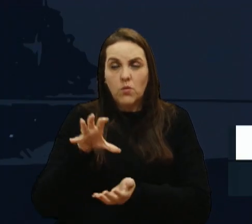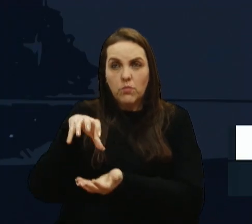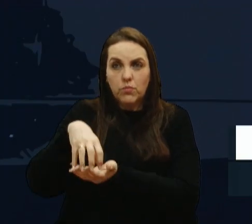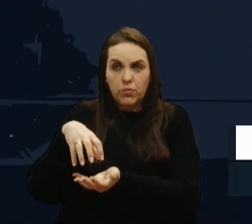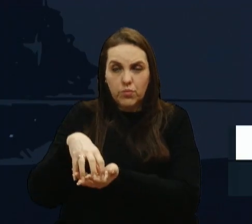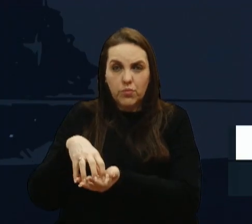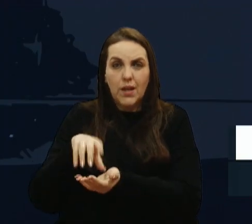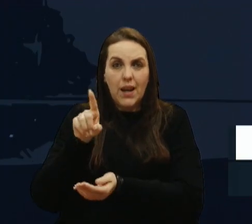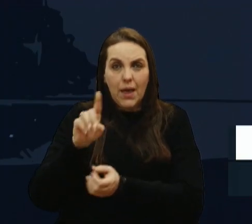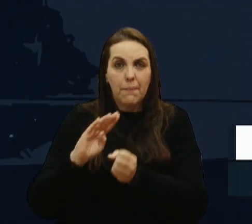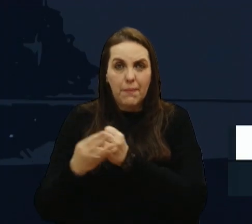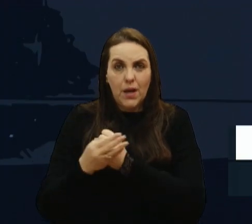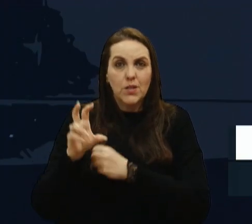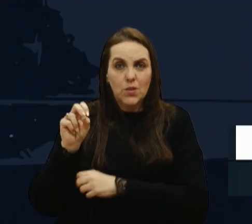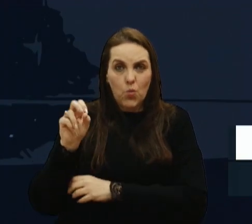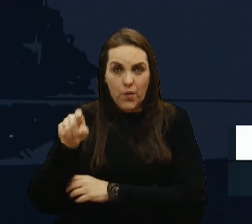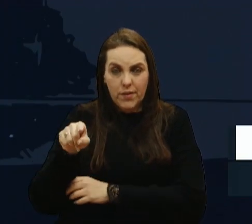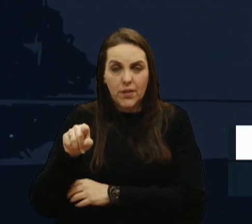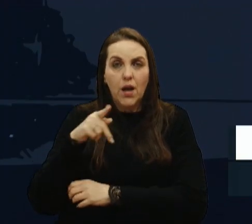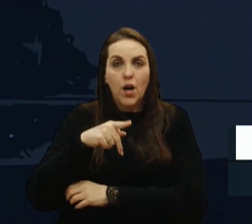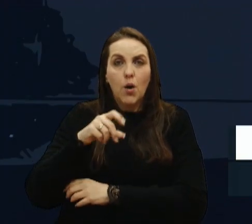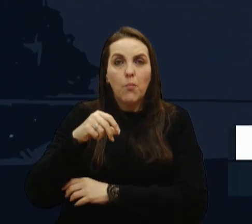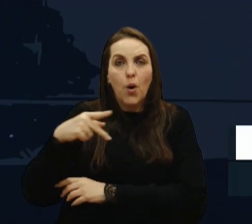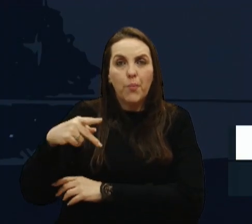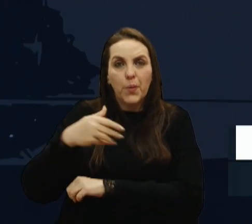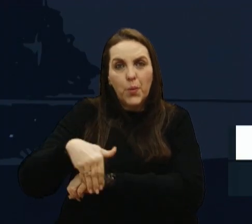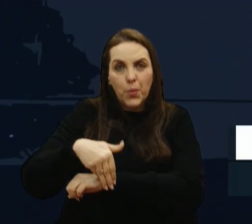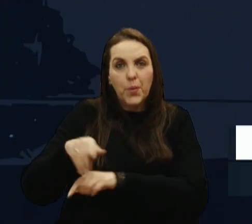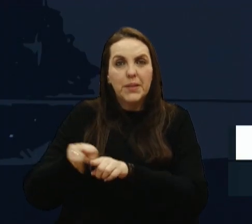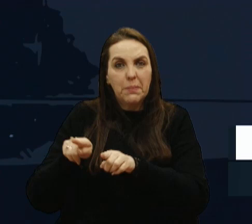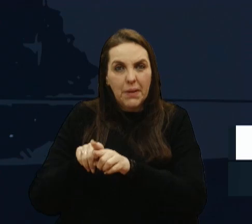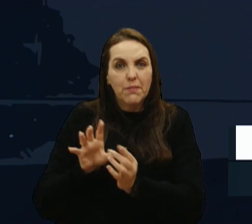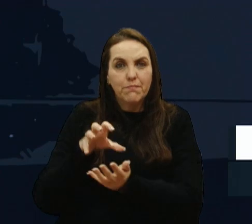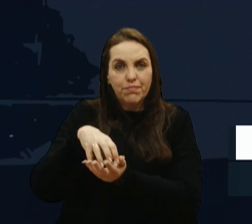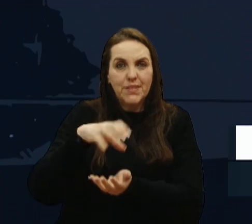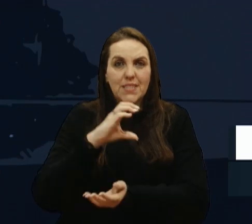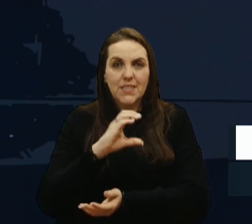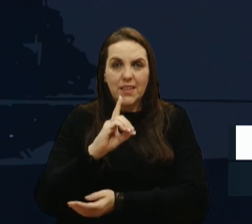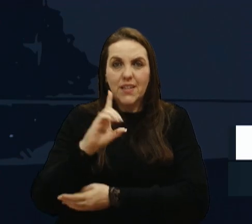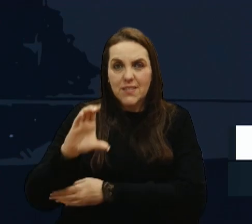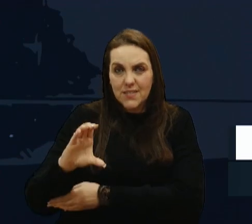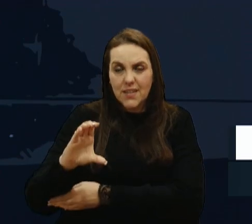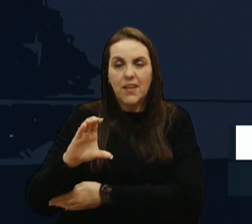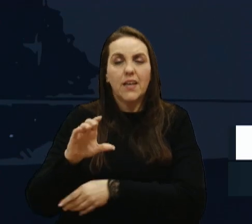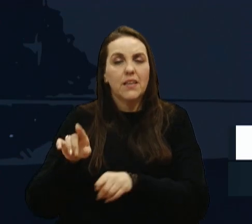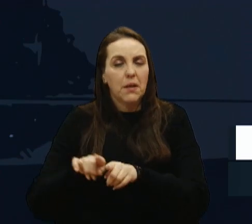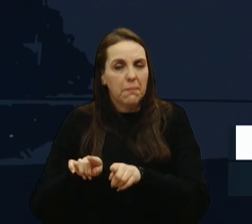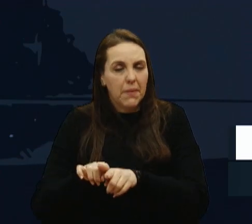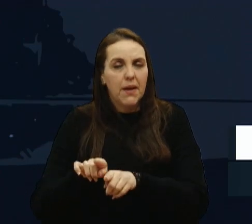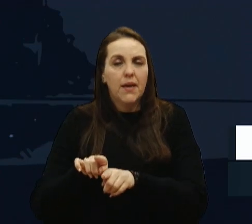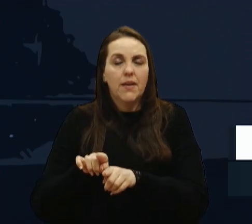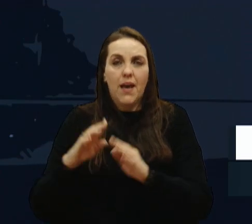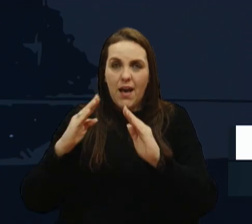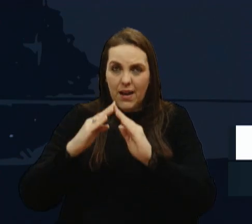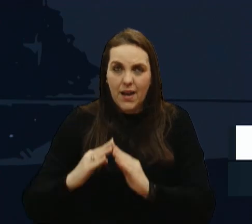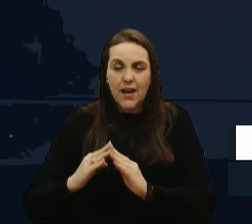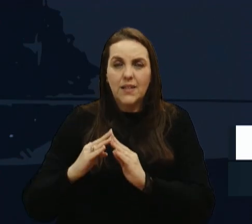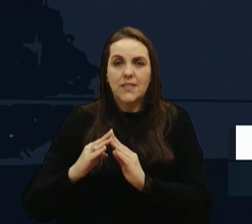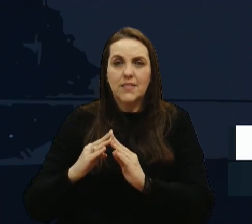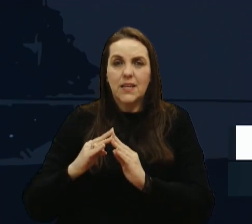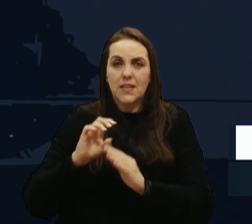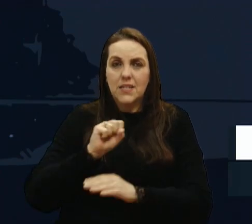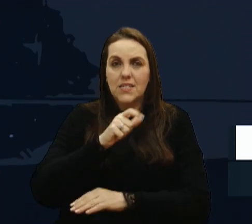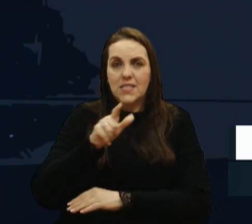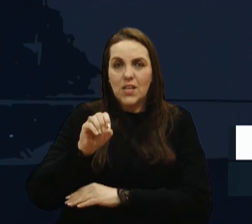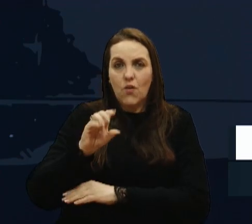do Cinquentenário, onde está o Pop Rua, onde está o CDC, onde está a Casa São Francisco, uma casa